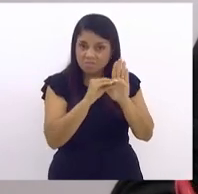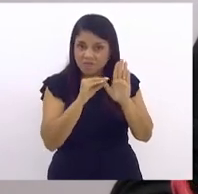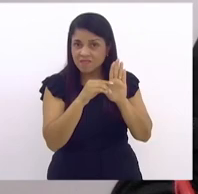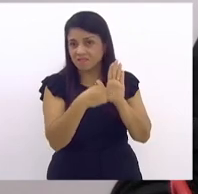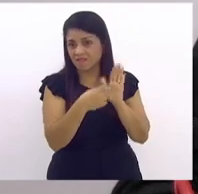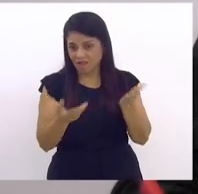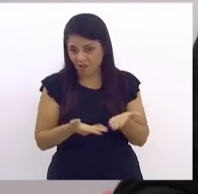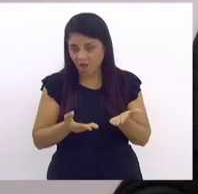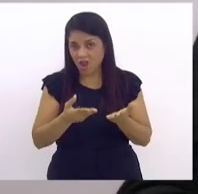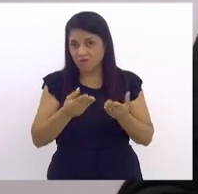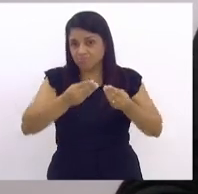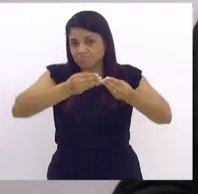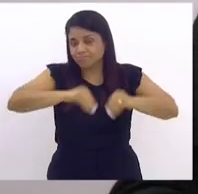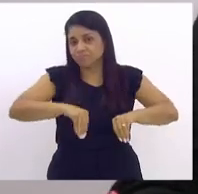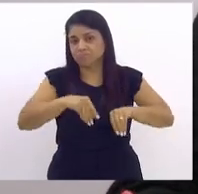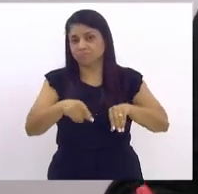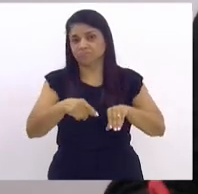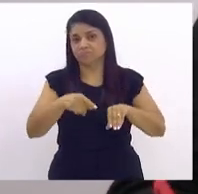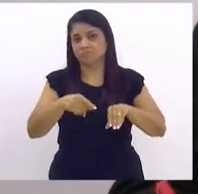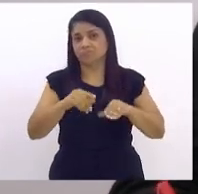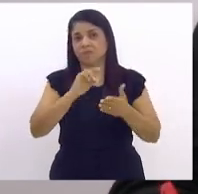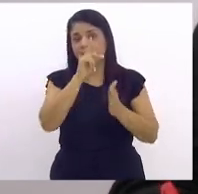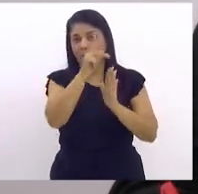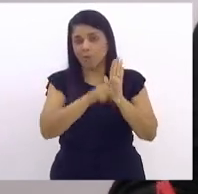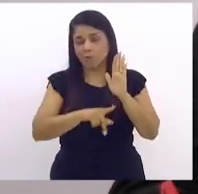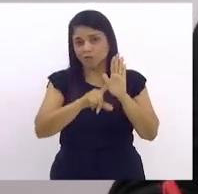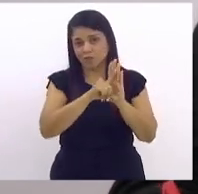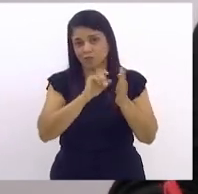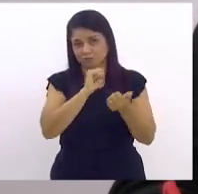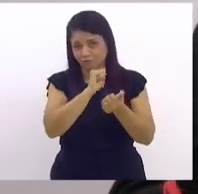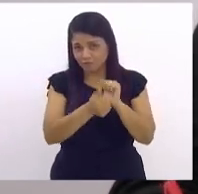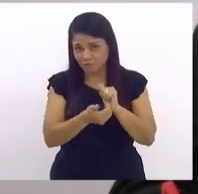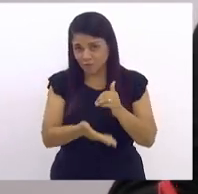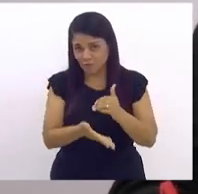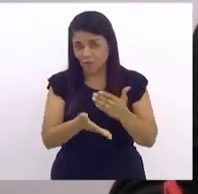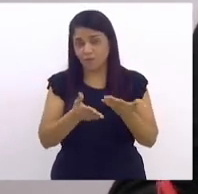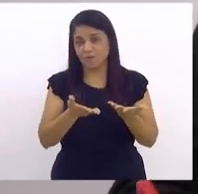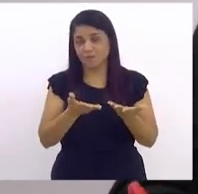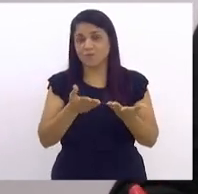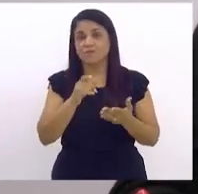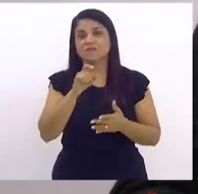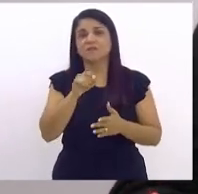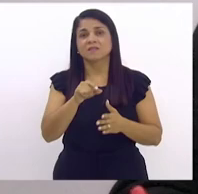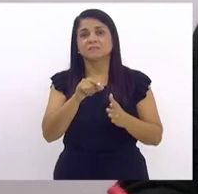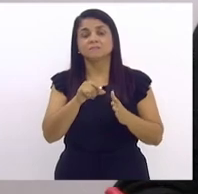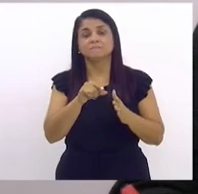destroem, enterram completamente o projeto, porque ele coloca lá o seguinte: